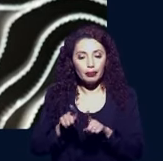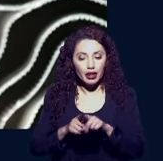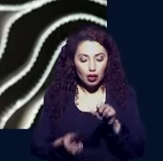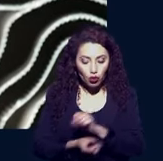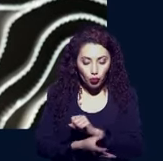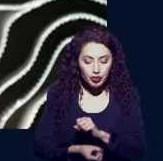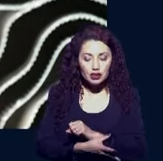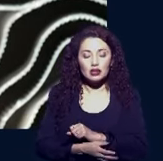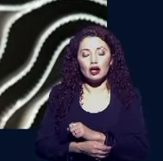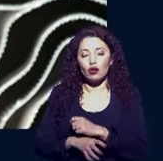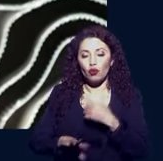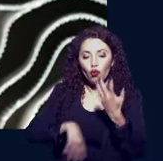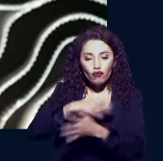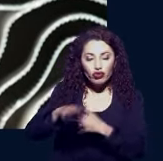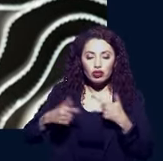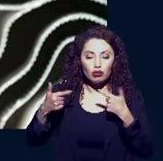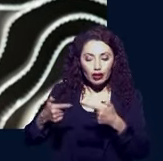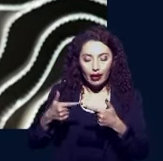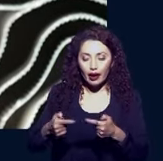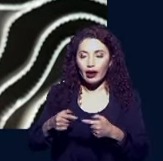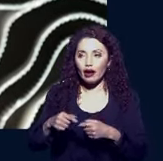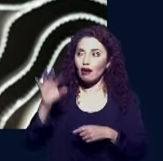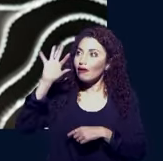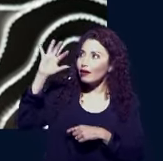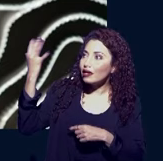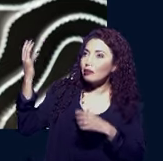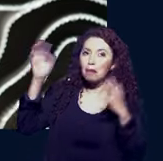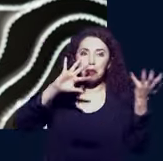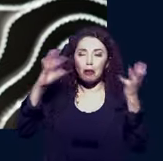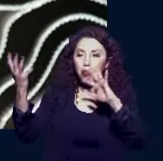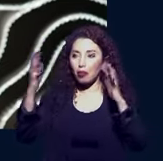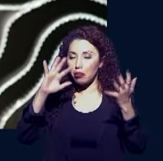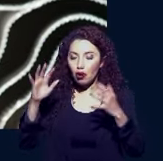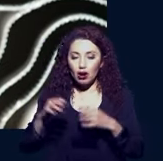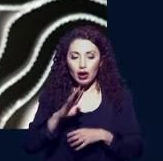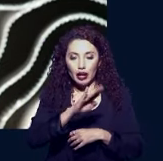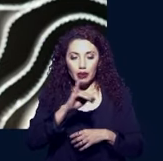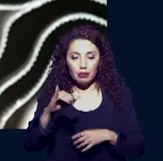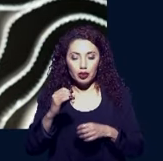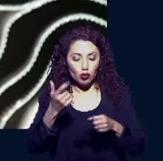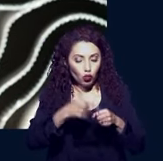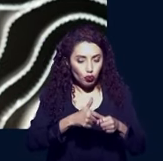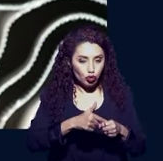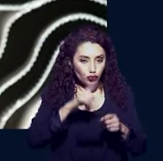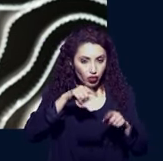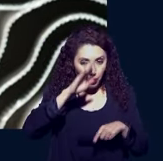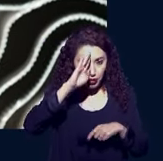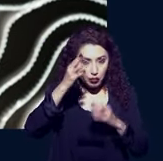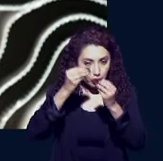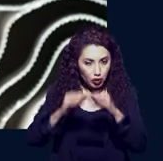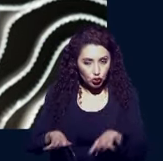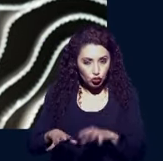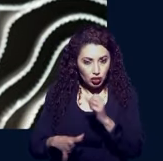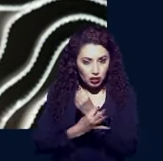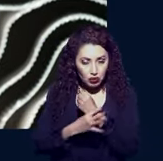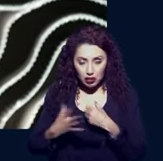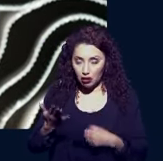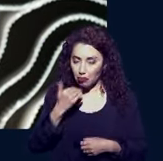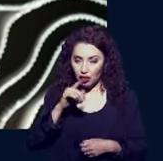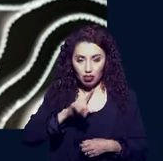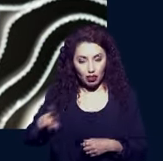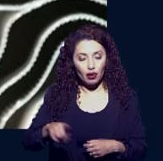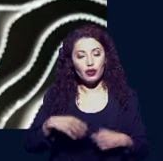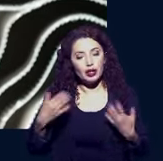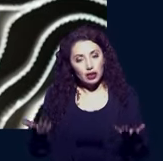guerras mudanças climáticas os biocombustíveis não são a principal razão para insegurança entar e tem muito dado que suporta isso